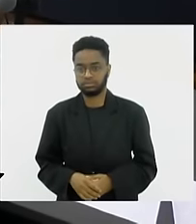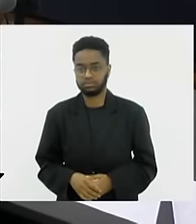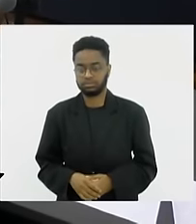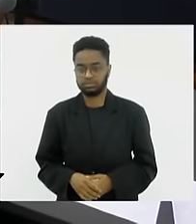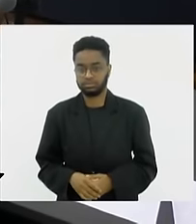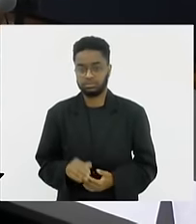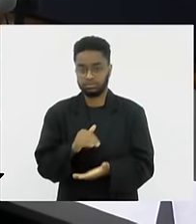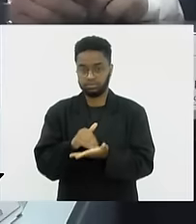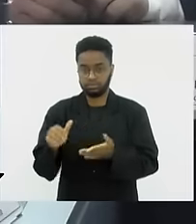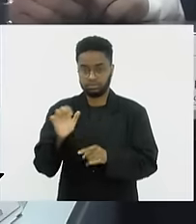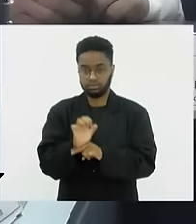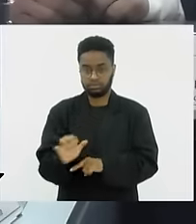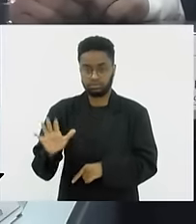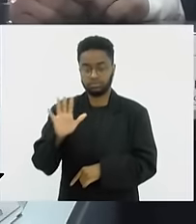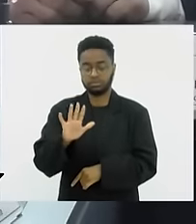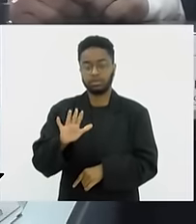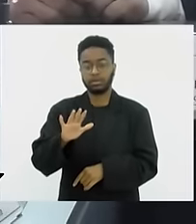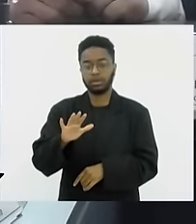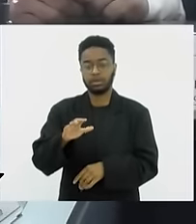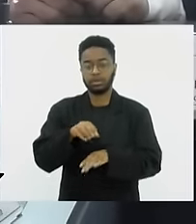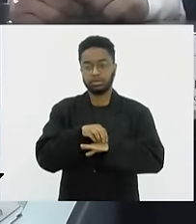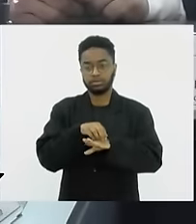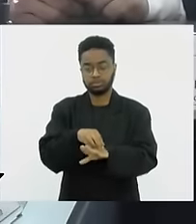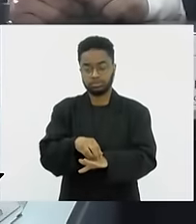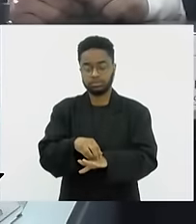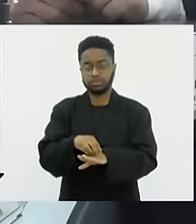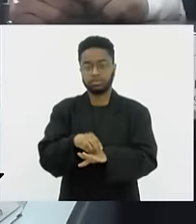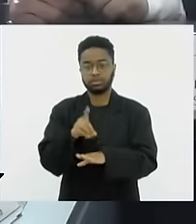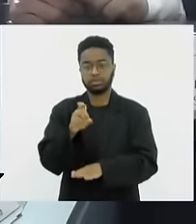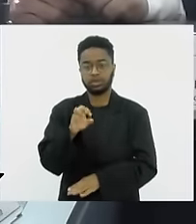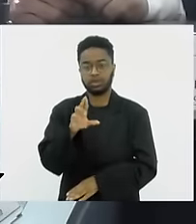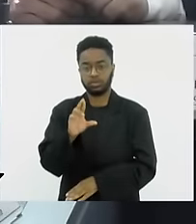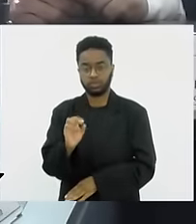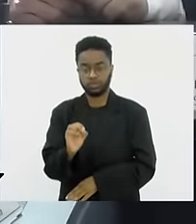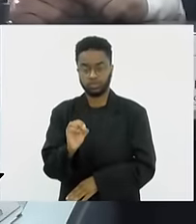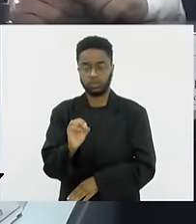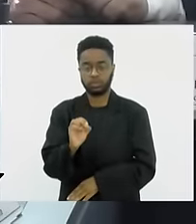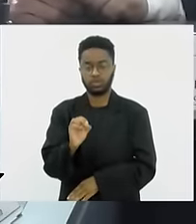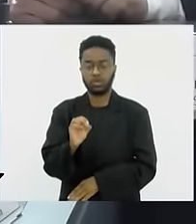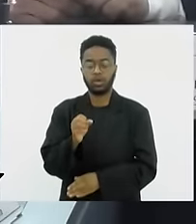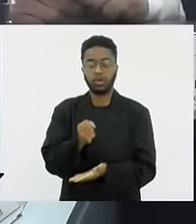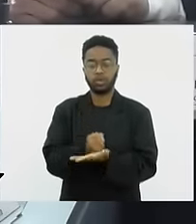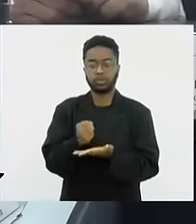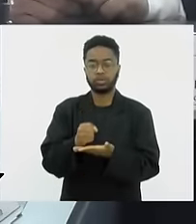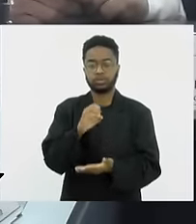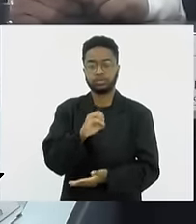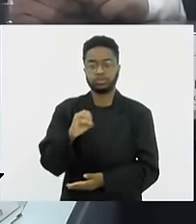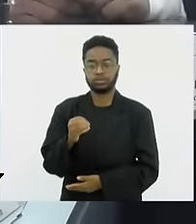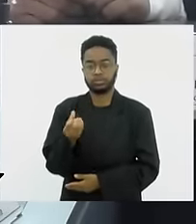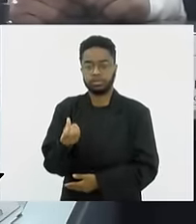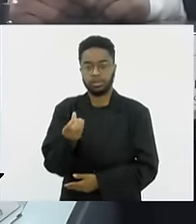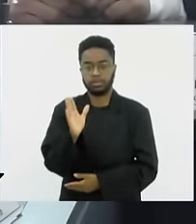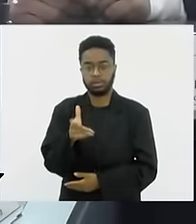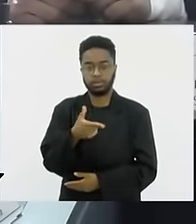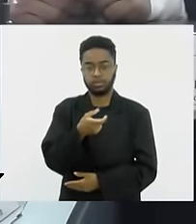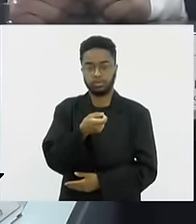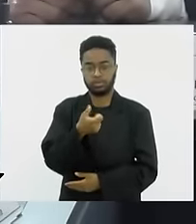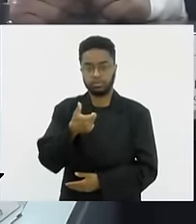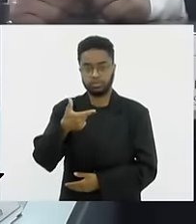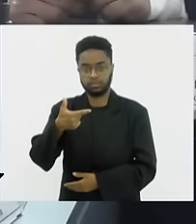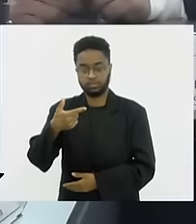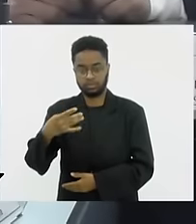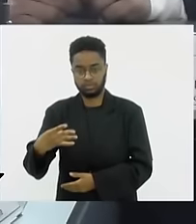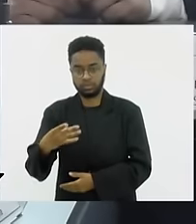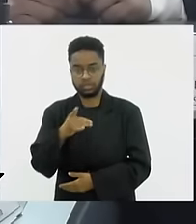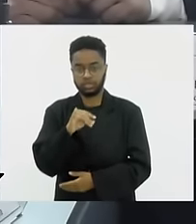Secretaria do Estado de Transporte e Mobilidade Urbana, Departamento de Trânsito Rodoviário. Instrumento, contrato 006 de 2024. Data da celebração,